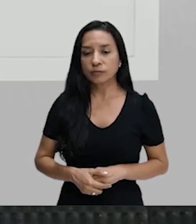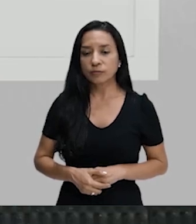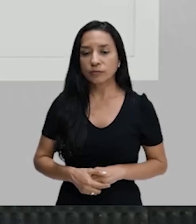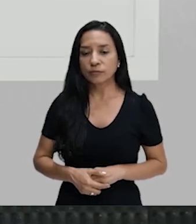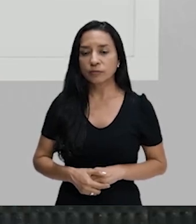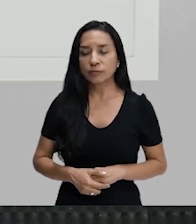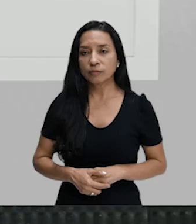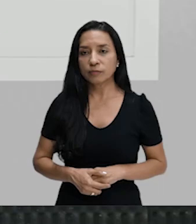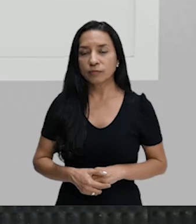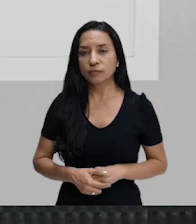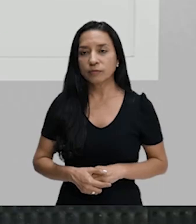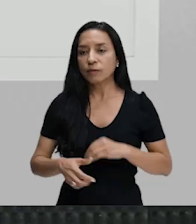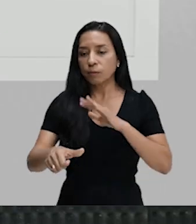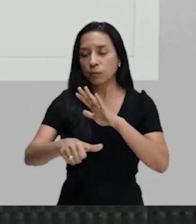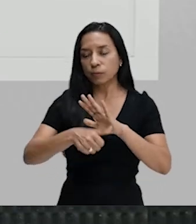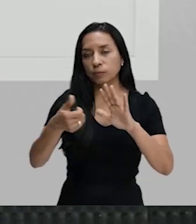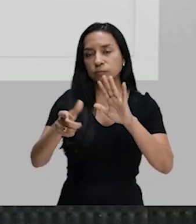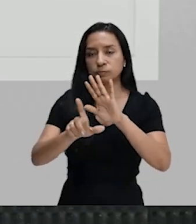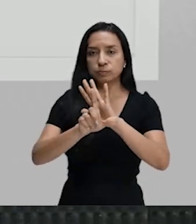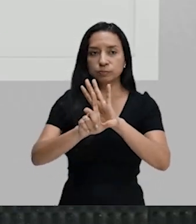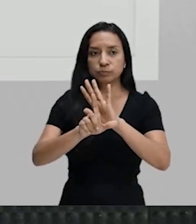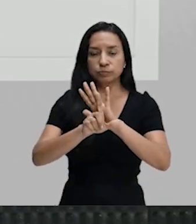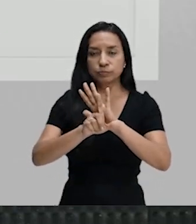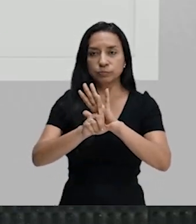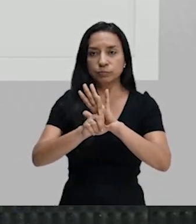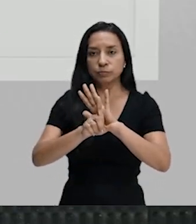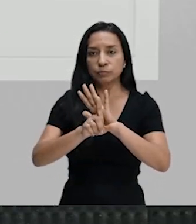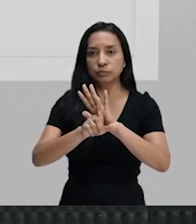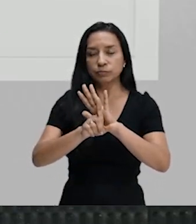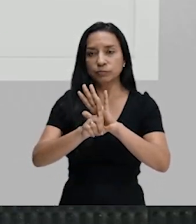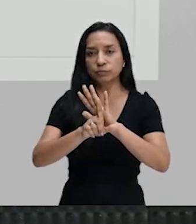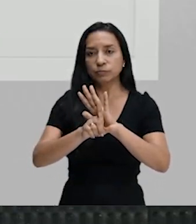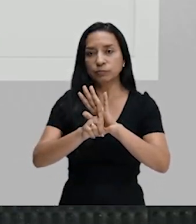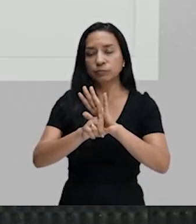então a primeira lei, ela leva em consideração